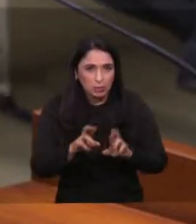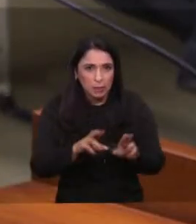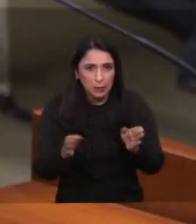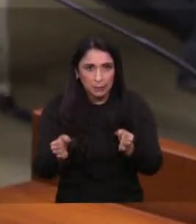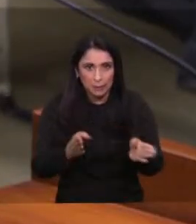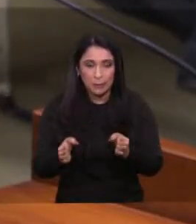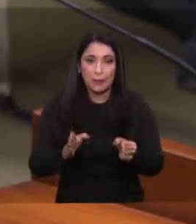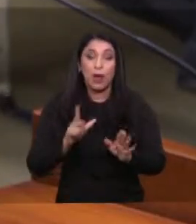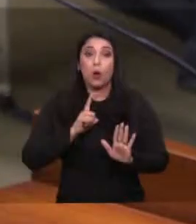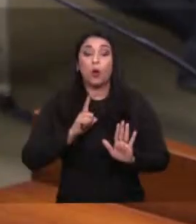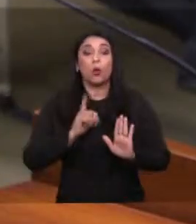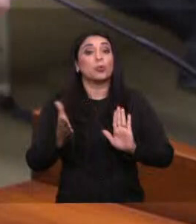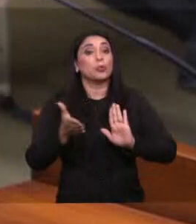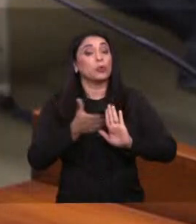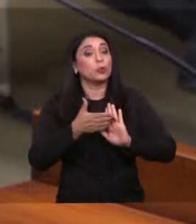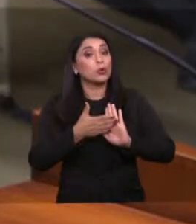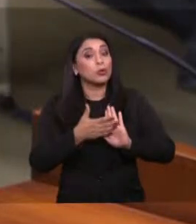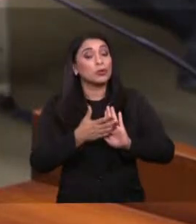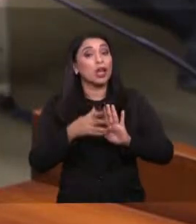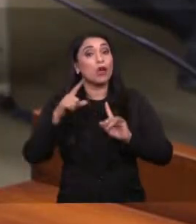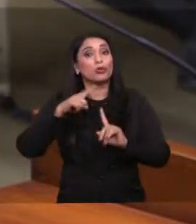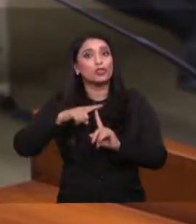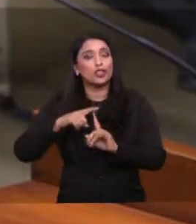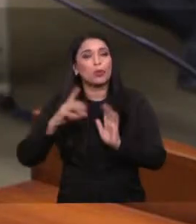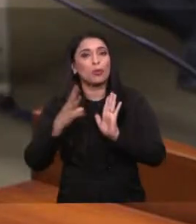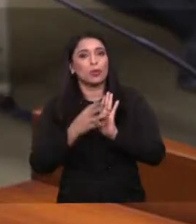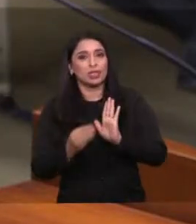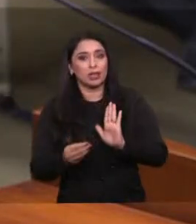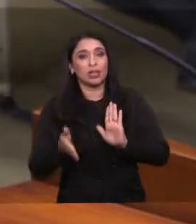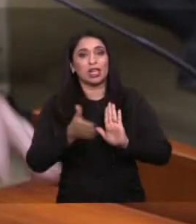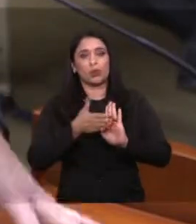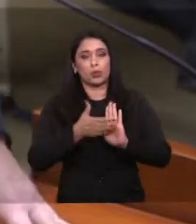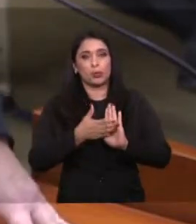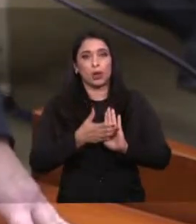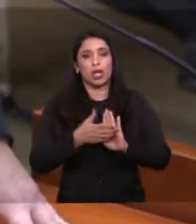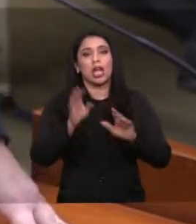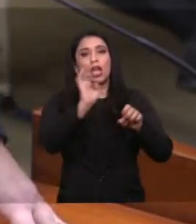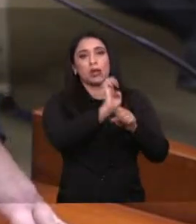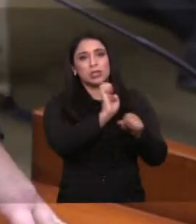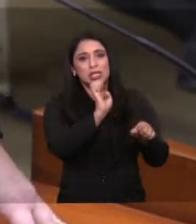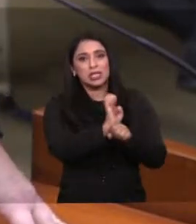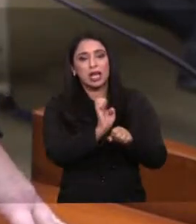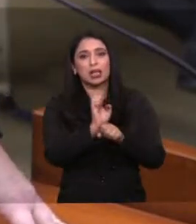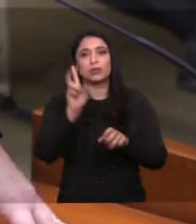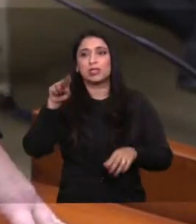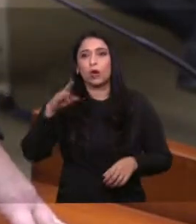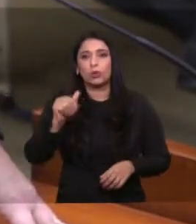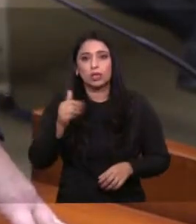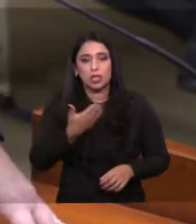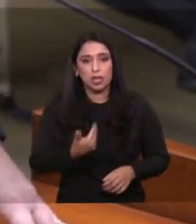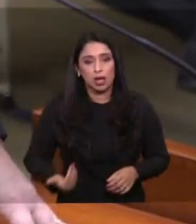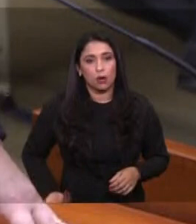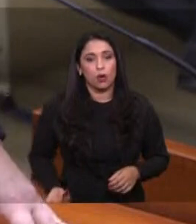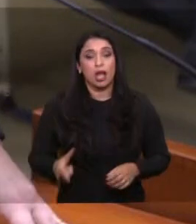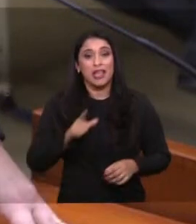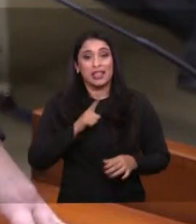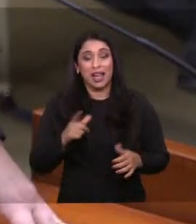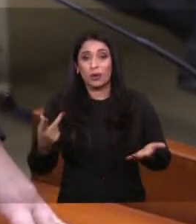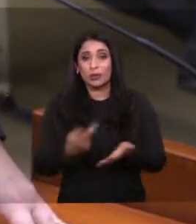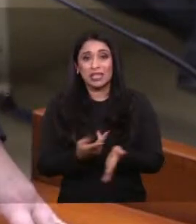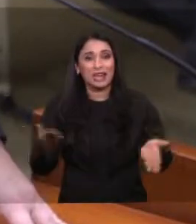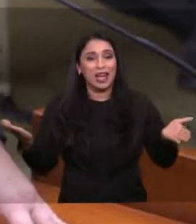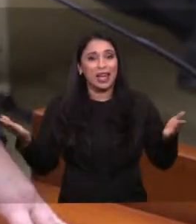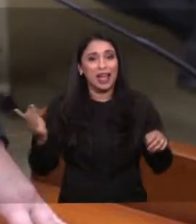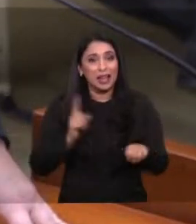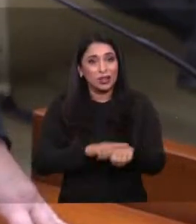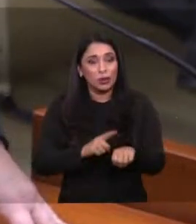na lei impugnada, que impõe aos Estados e à União a implementação imediata, sem observar que é